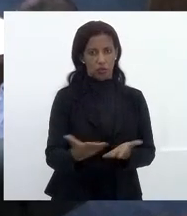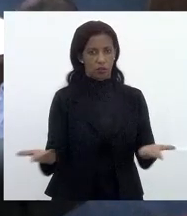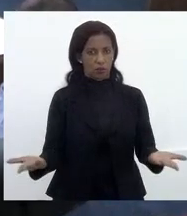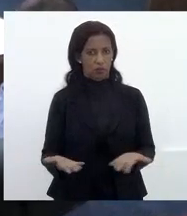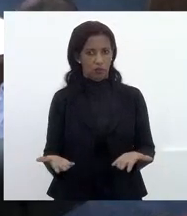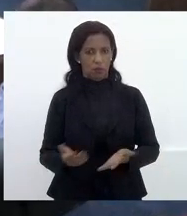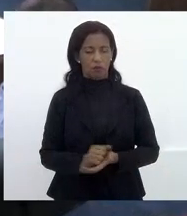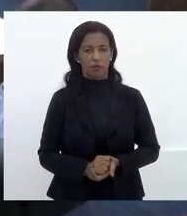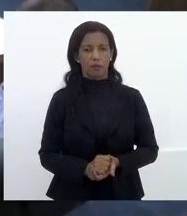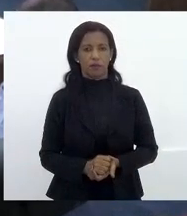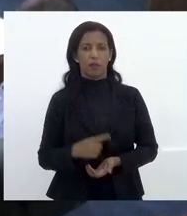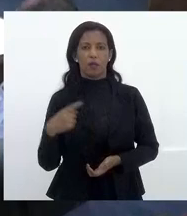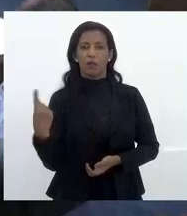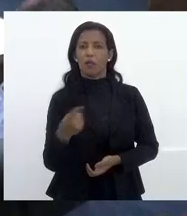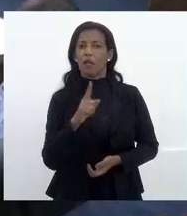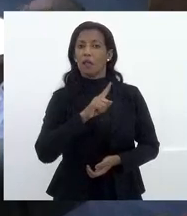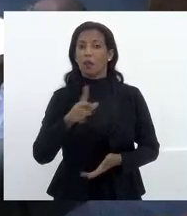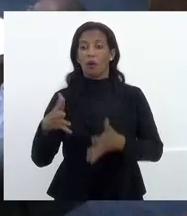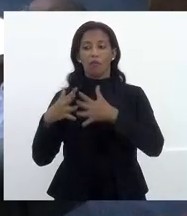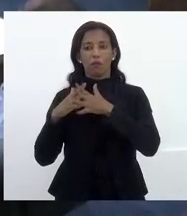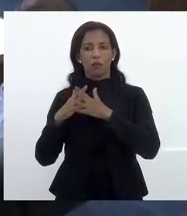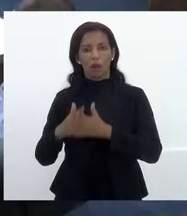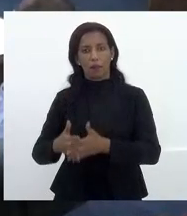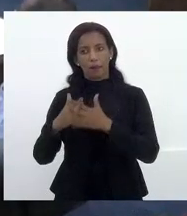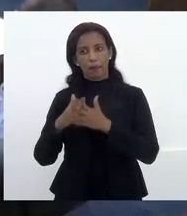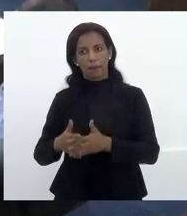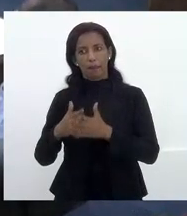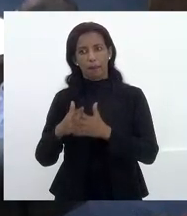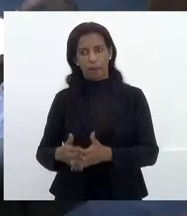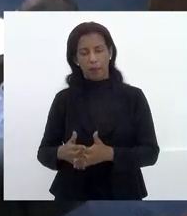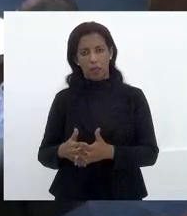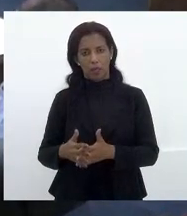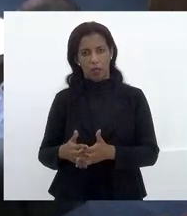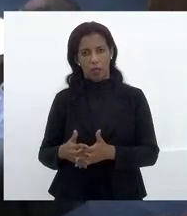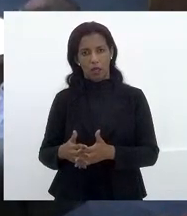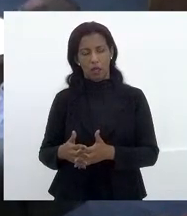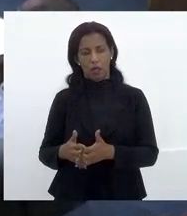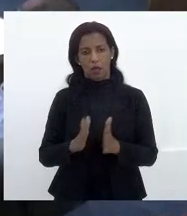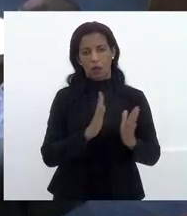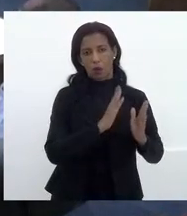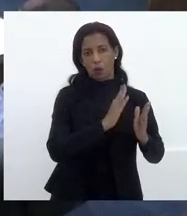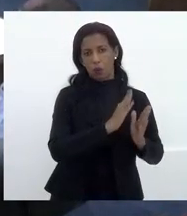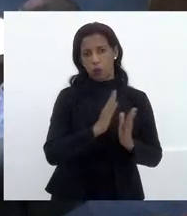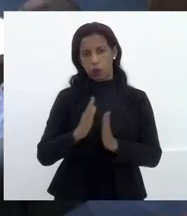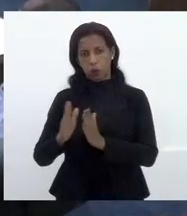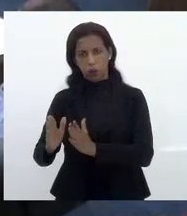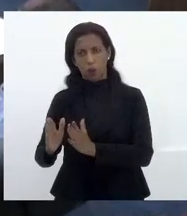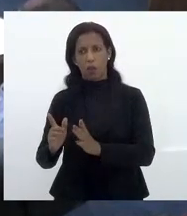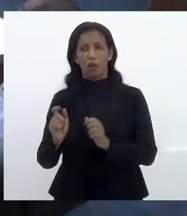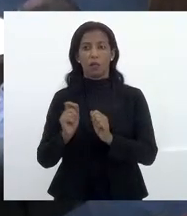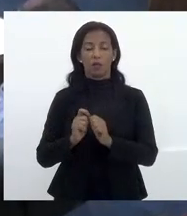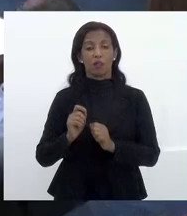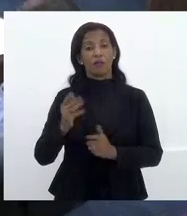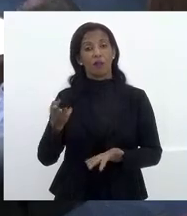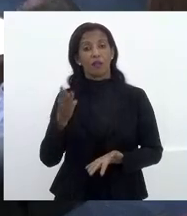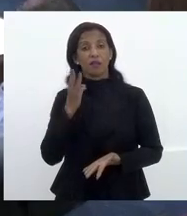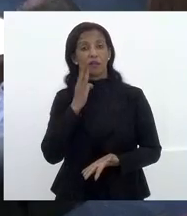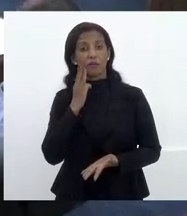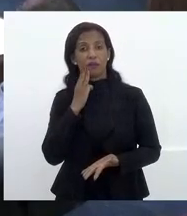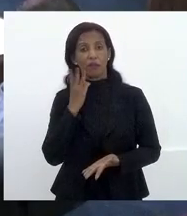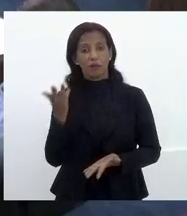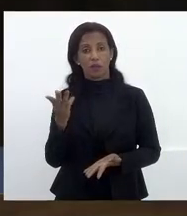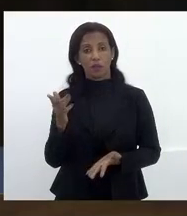tá que nós não possamos mais atrapalhar o hiper processual que se faça Deputado waldeck